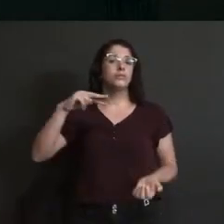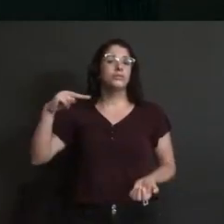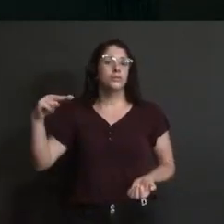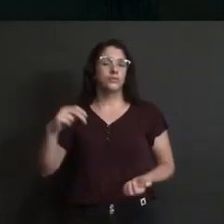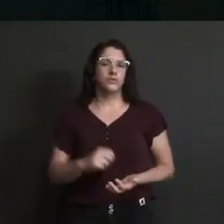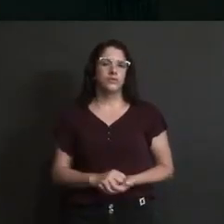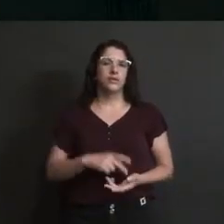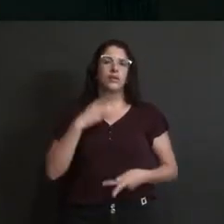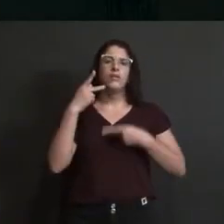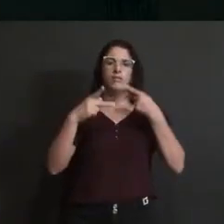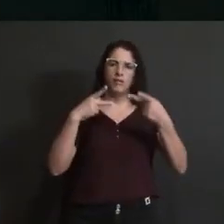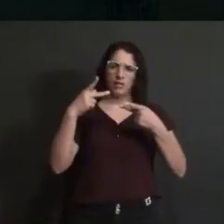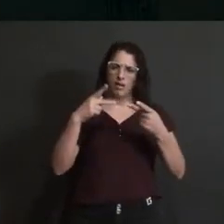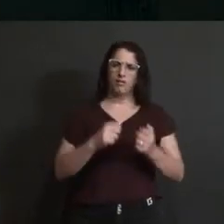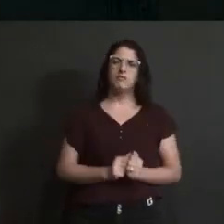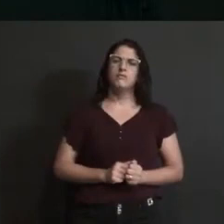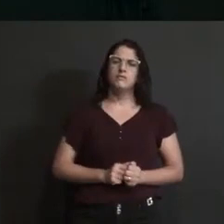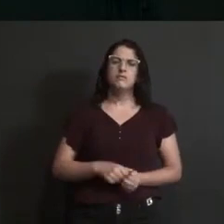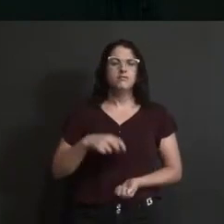vale a pena.